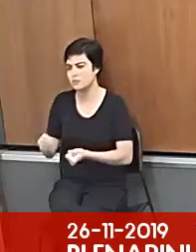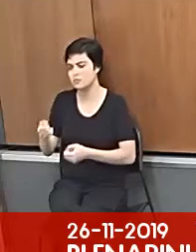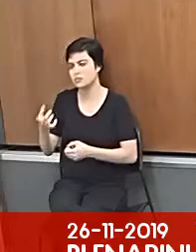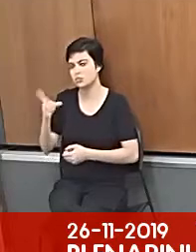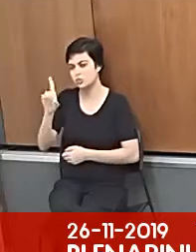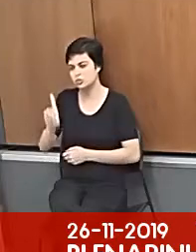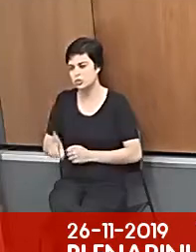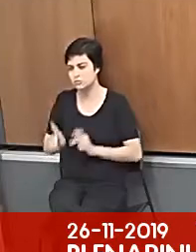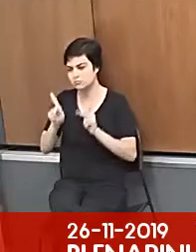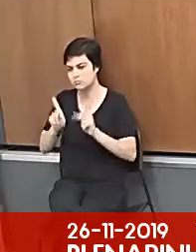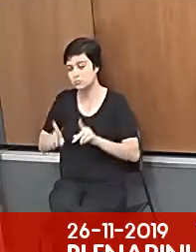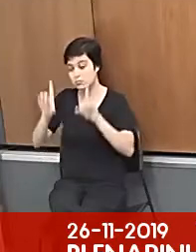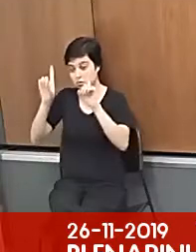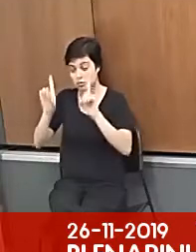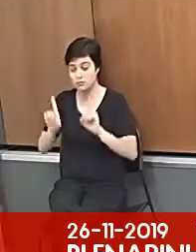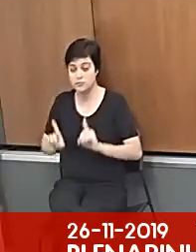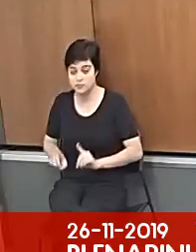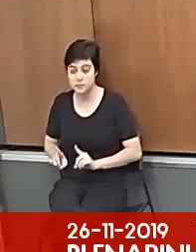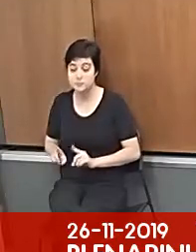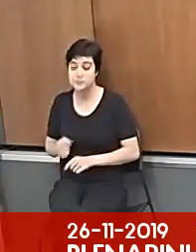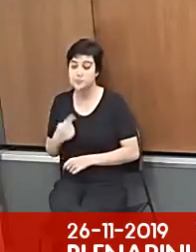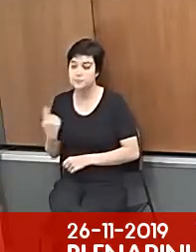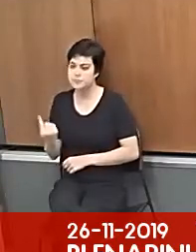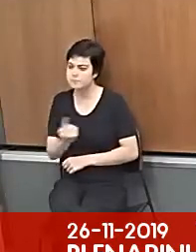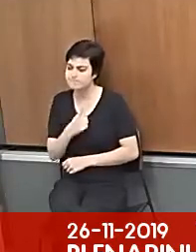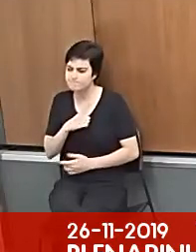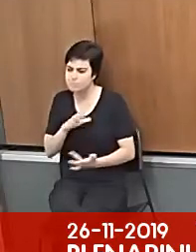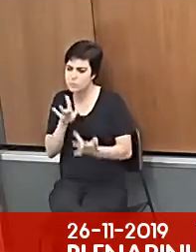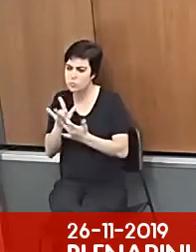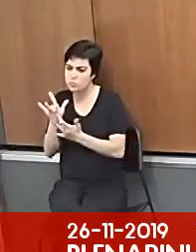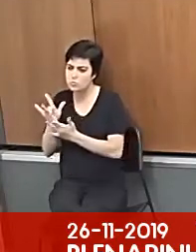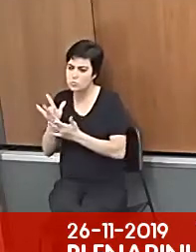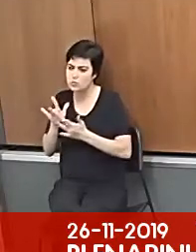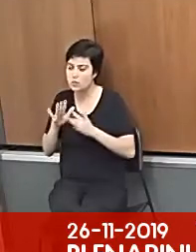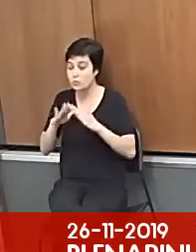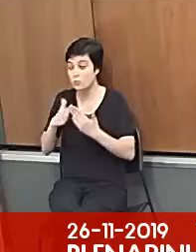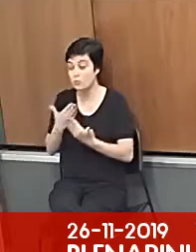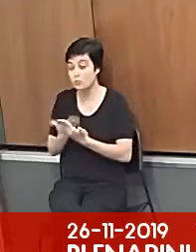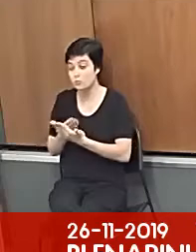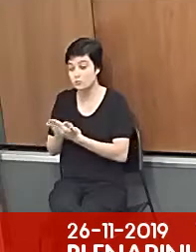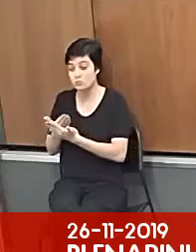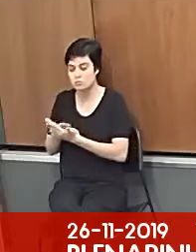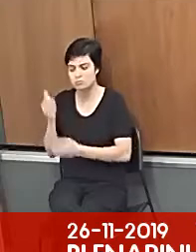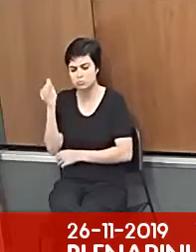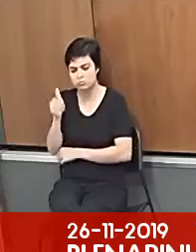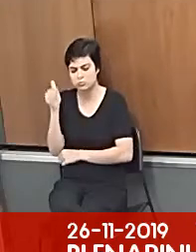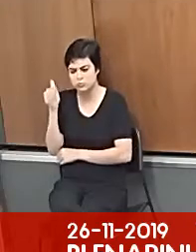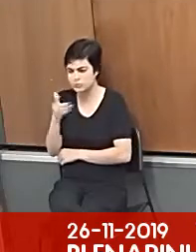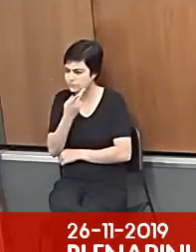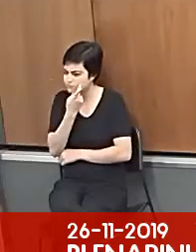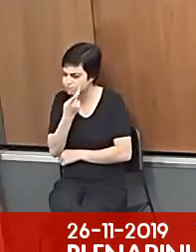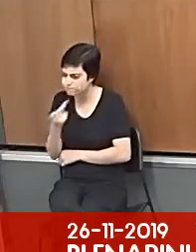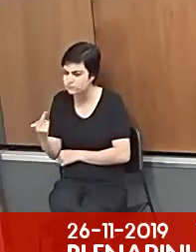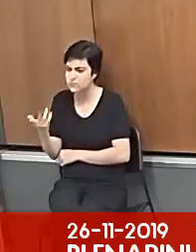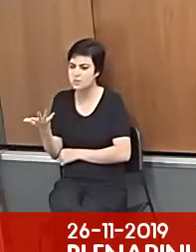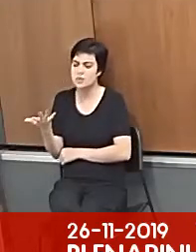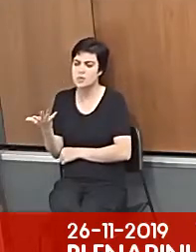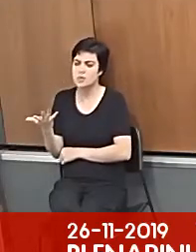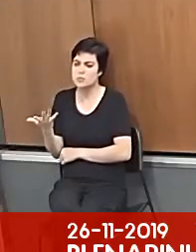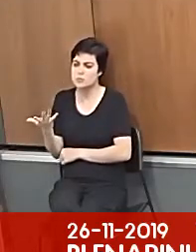com Deficiência, nós tivemos um contato muito grande com as escolas, visitando as escolas